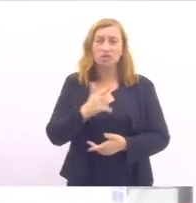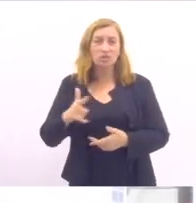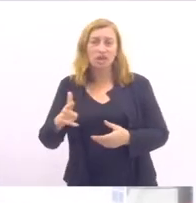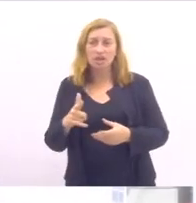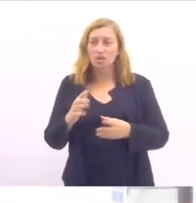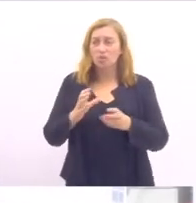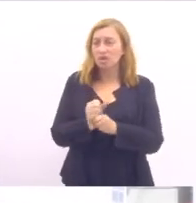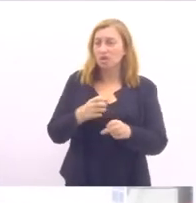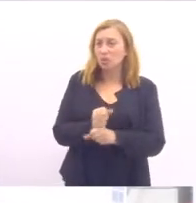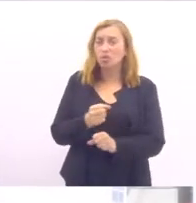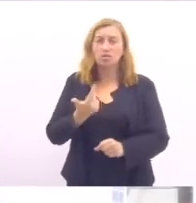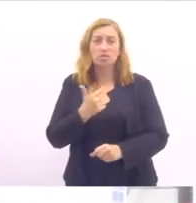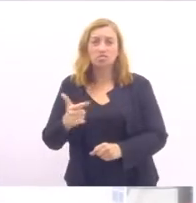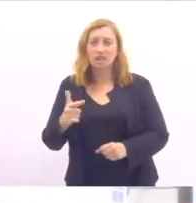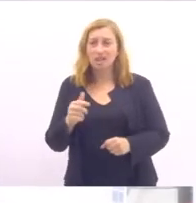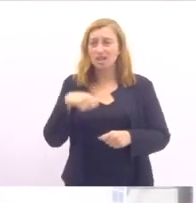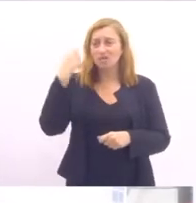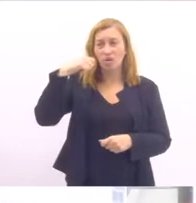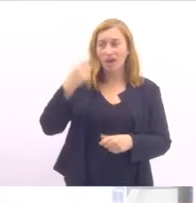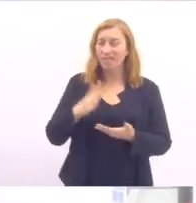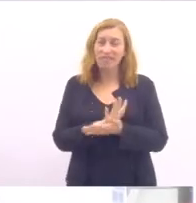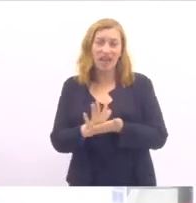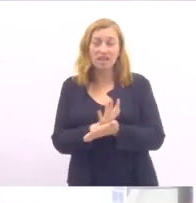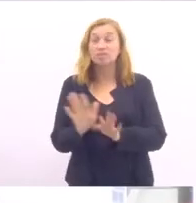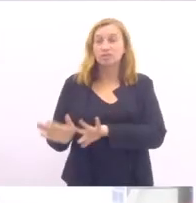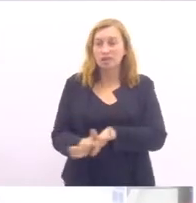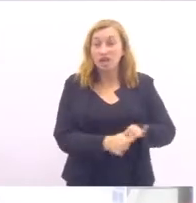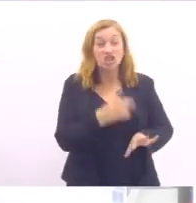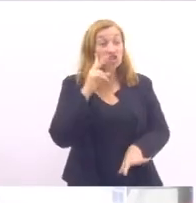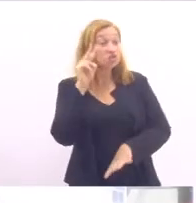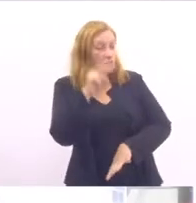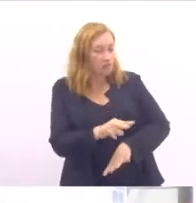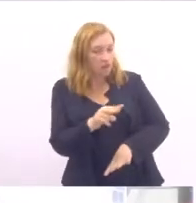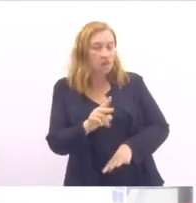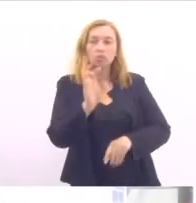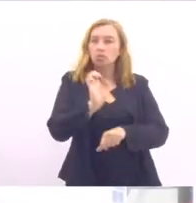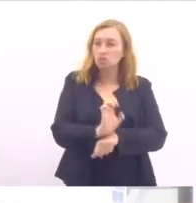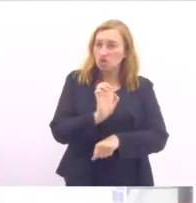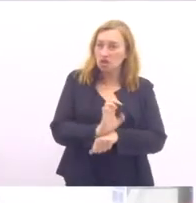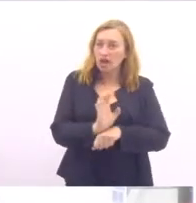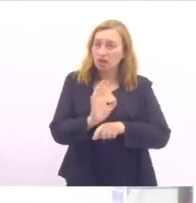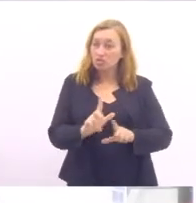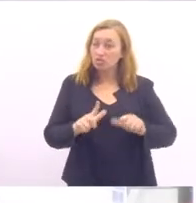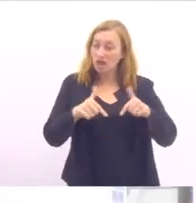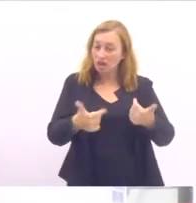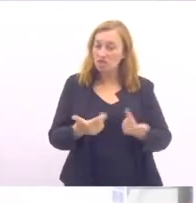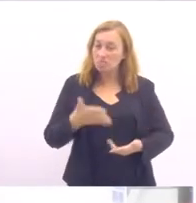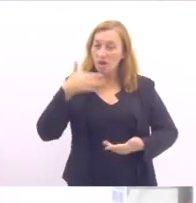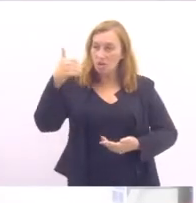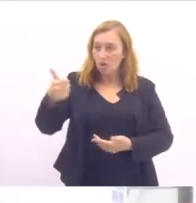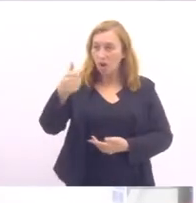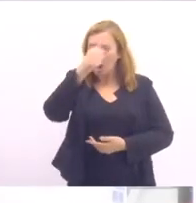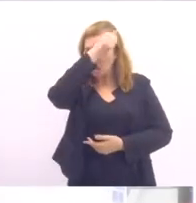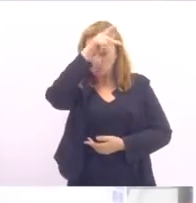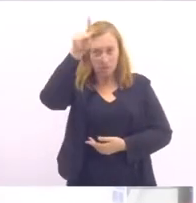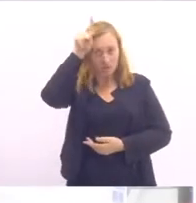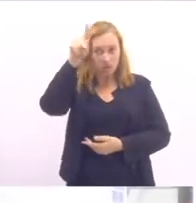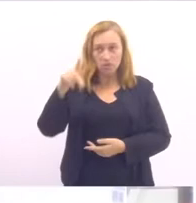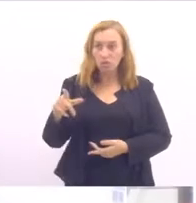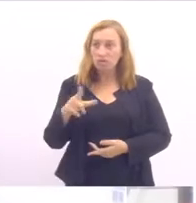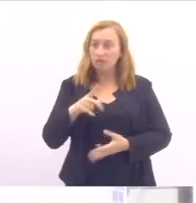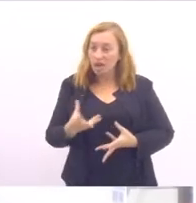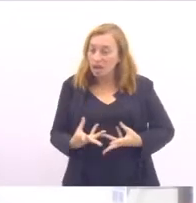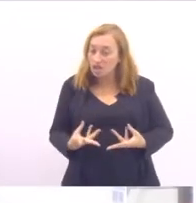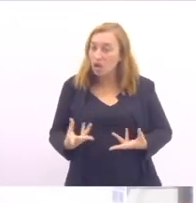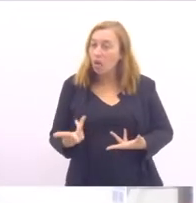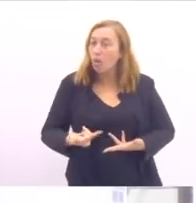têm um advogado. Aí a gente foi ver, nos estados onde isso andou melhor, as prefeituras, elas